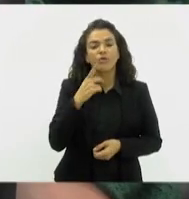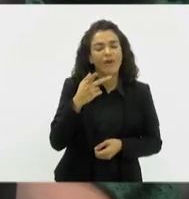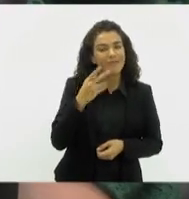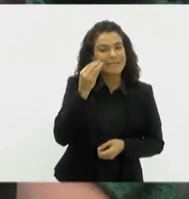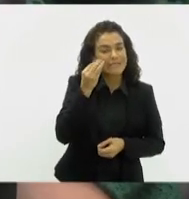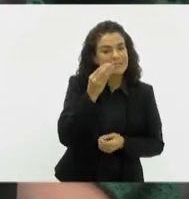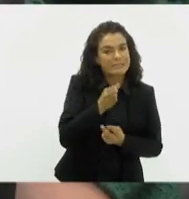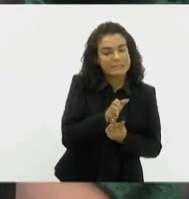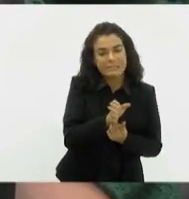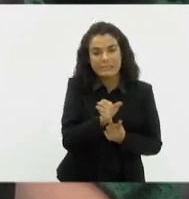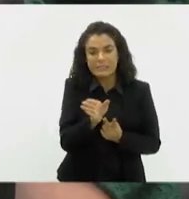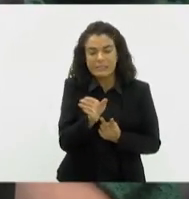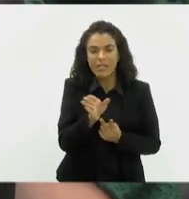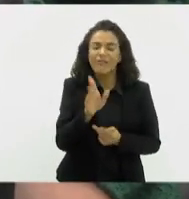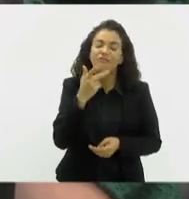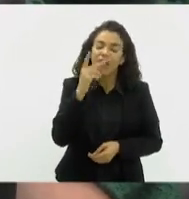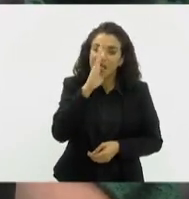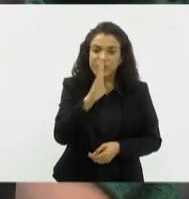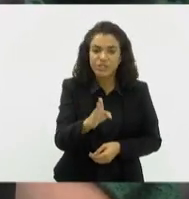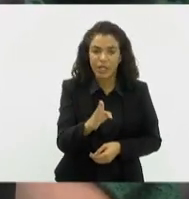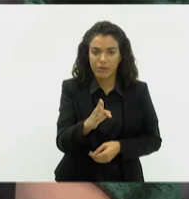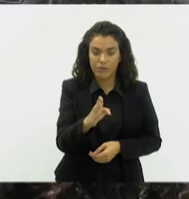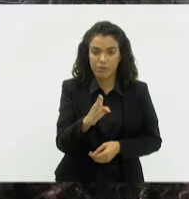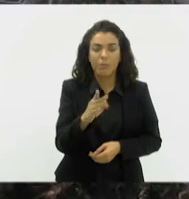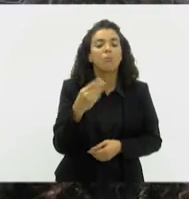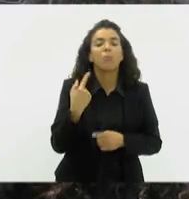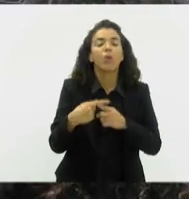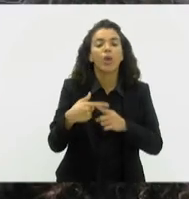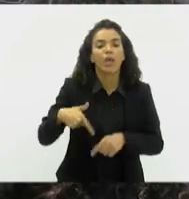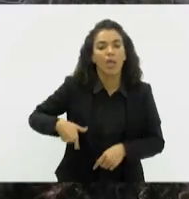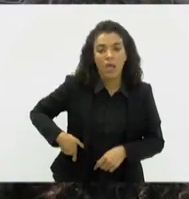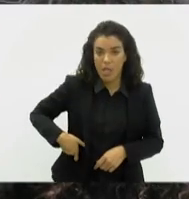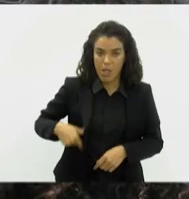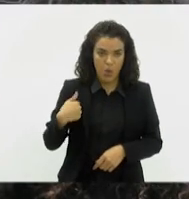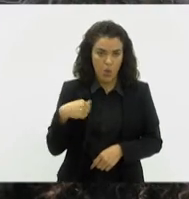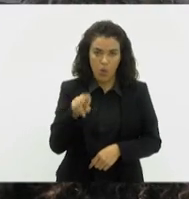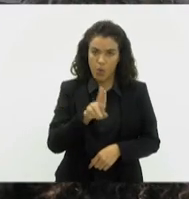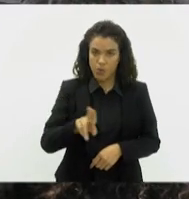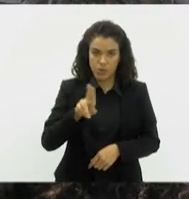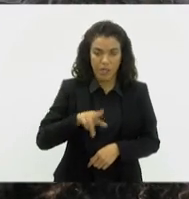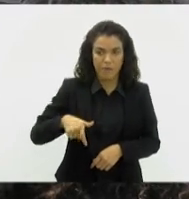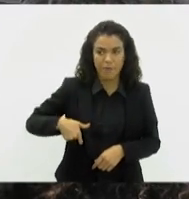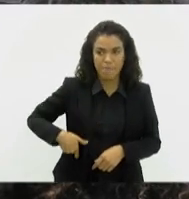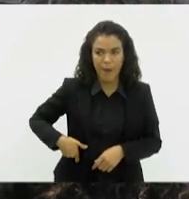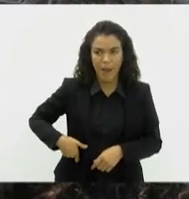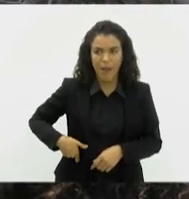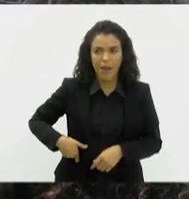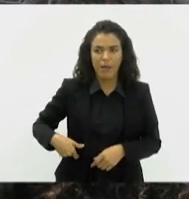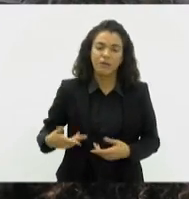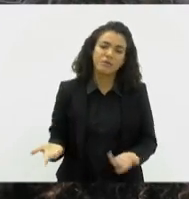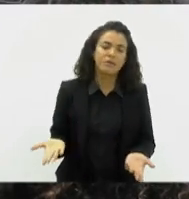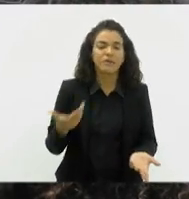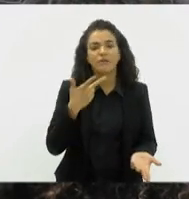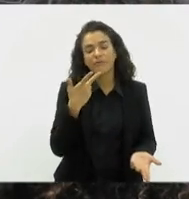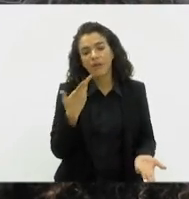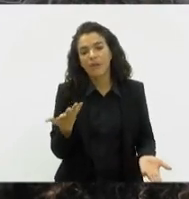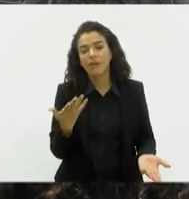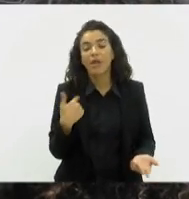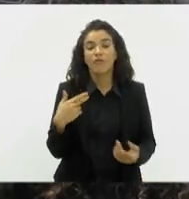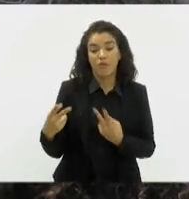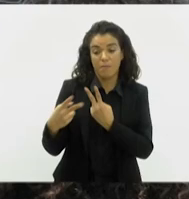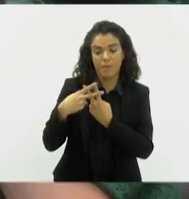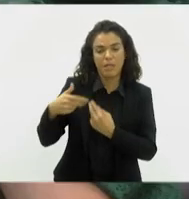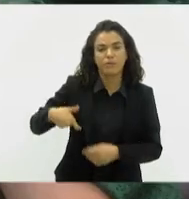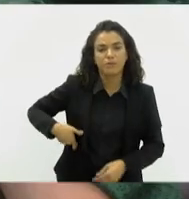que não era um caminho bom. Senhor Ivelto, eu vou ser objetivo. Para que o senhor estava com uma arma na cintura? Eu não estava com arma na cintura. O senhor estava aqui, quais circunstâncias? Então diz as circunstâncias. Eu fui preso com a